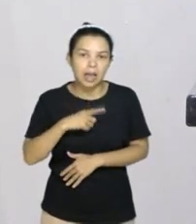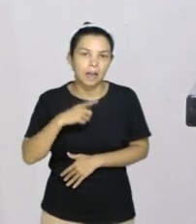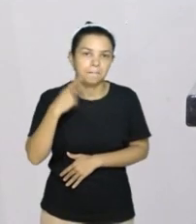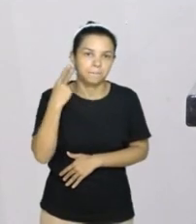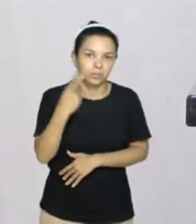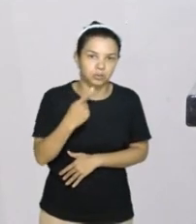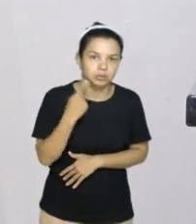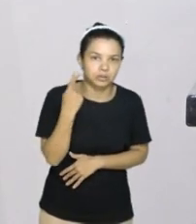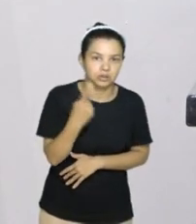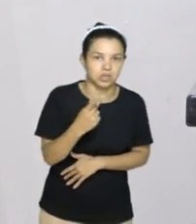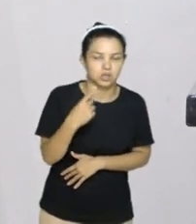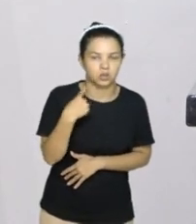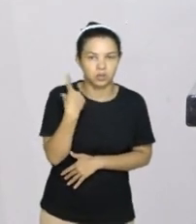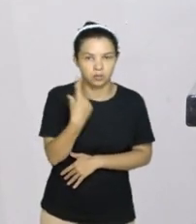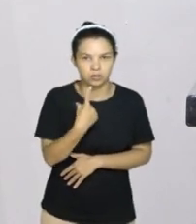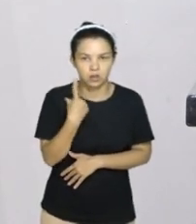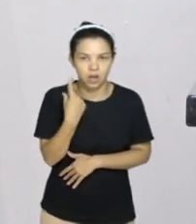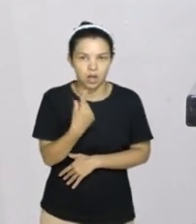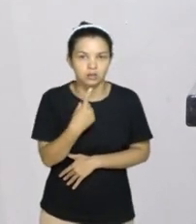sou eu